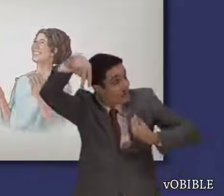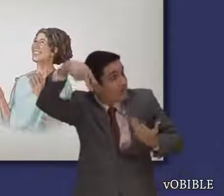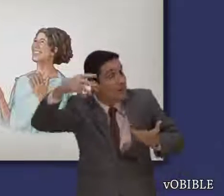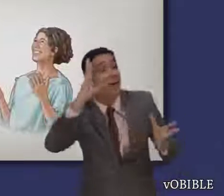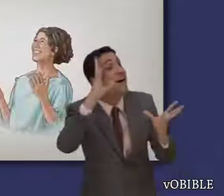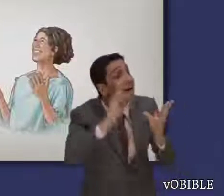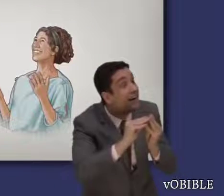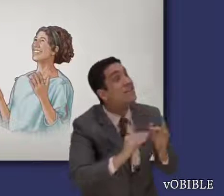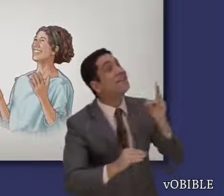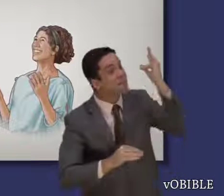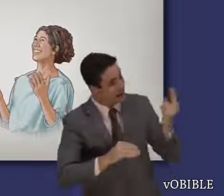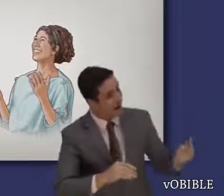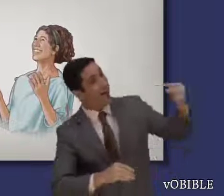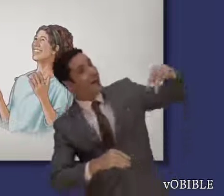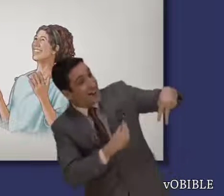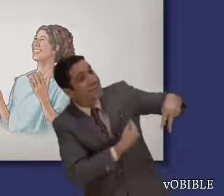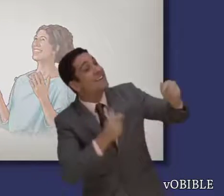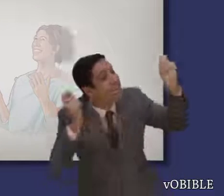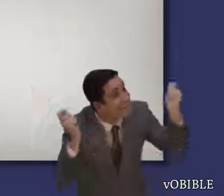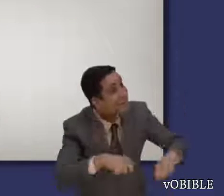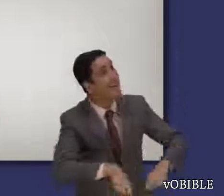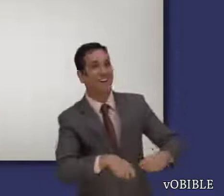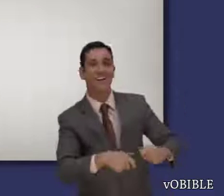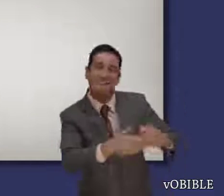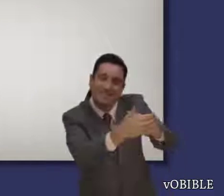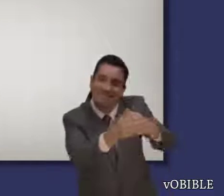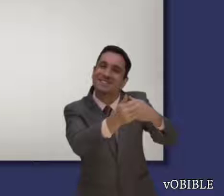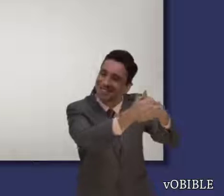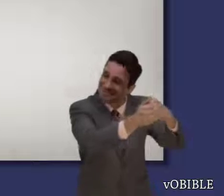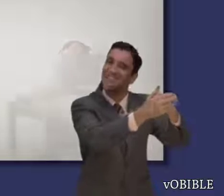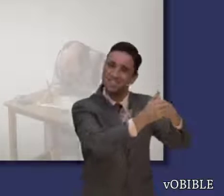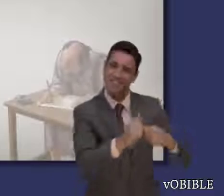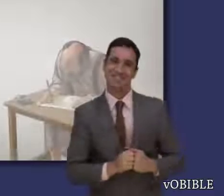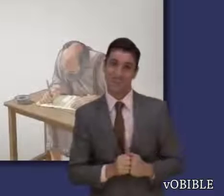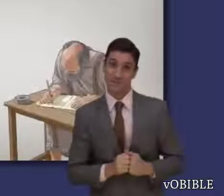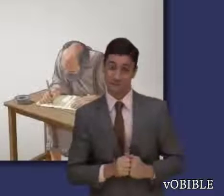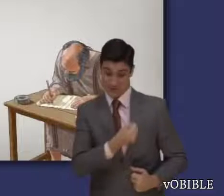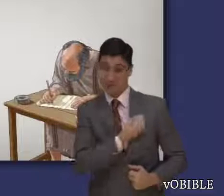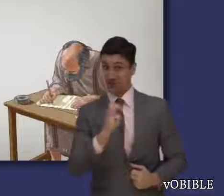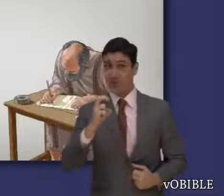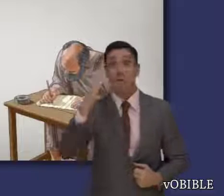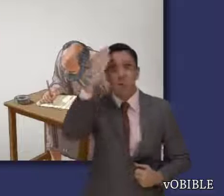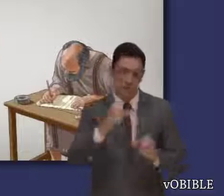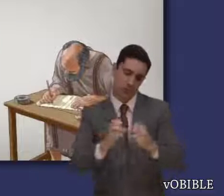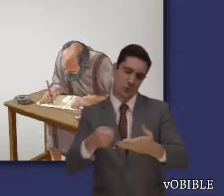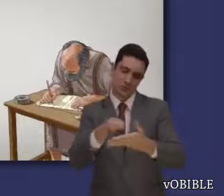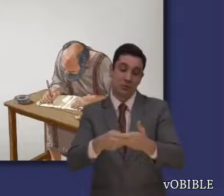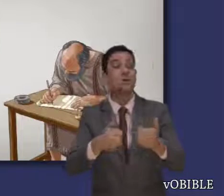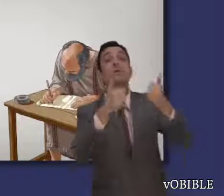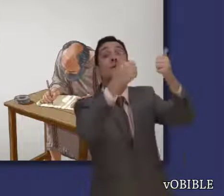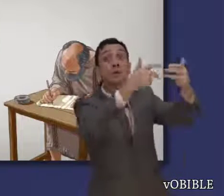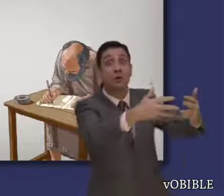que estão dormindo na morte vão levantar. No capítulo 5, Paulo fala de coisas que vão acontecer